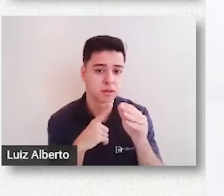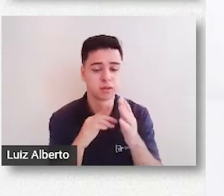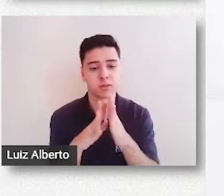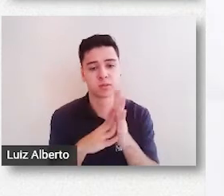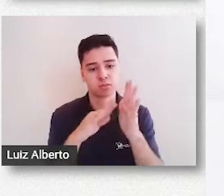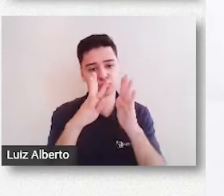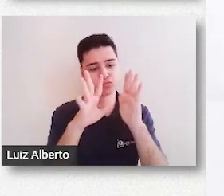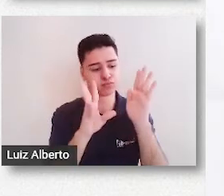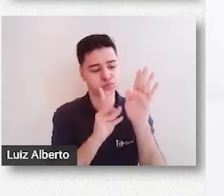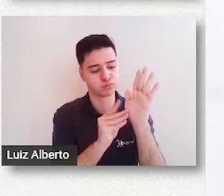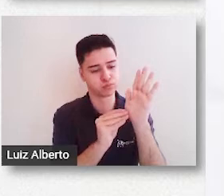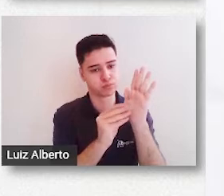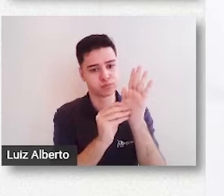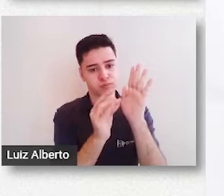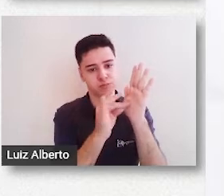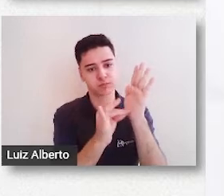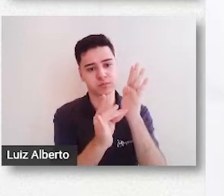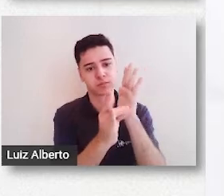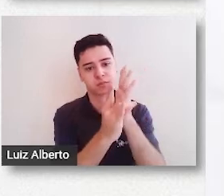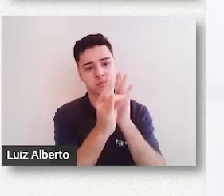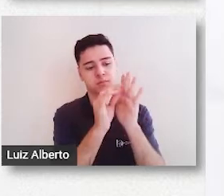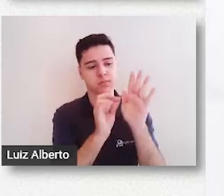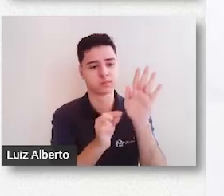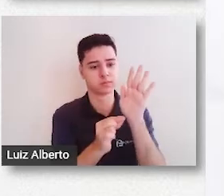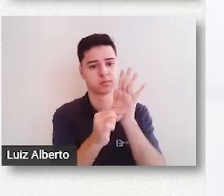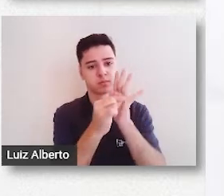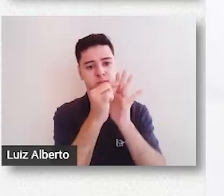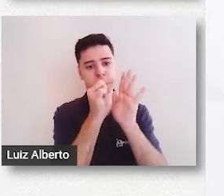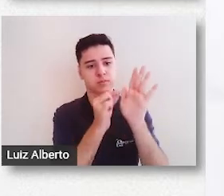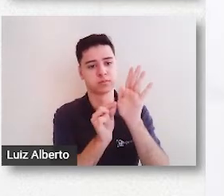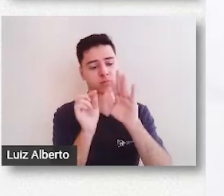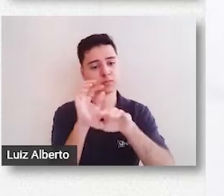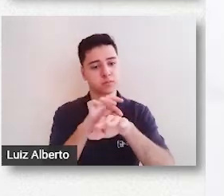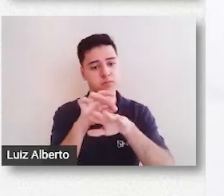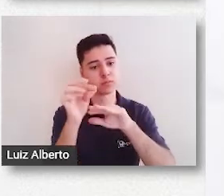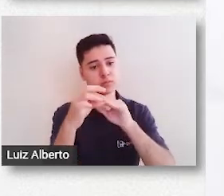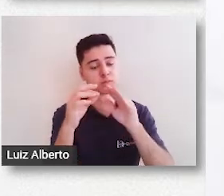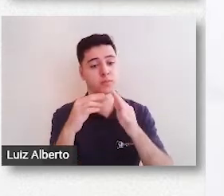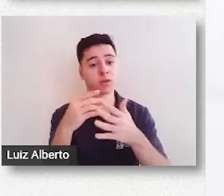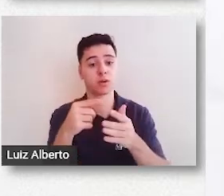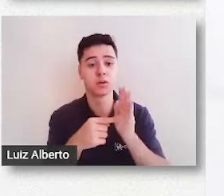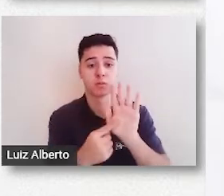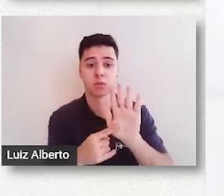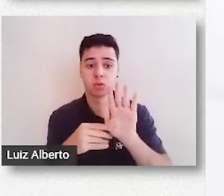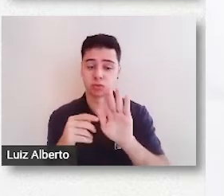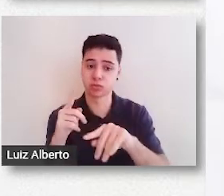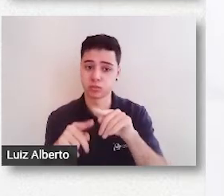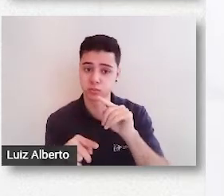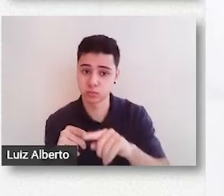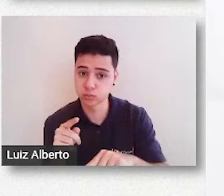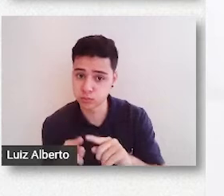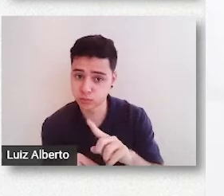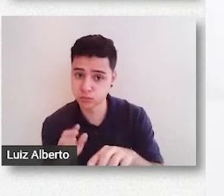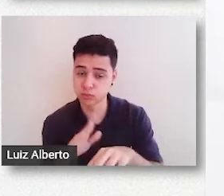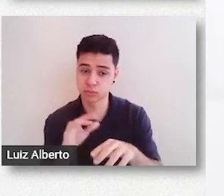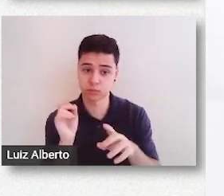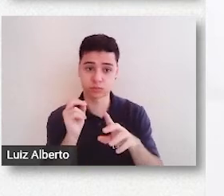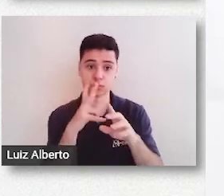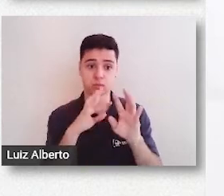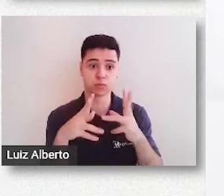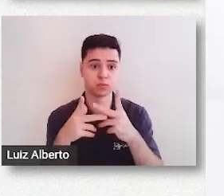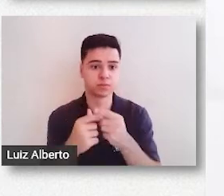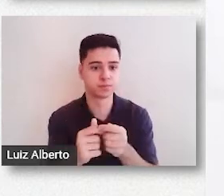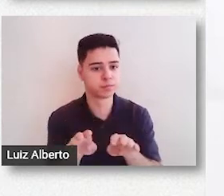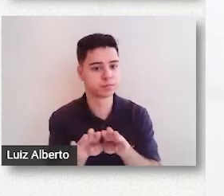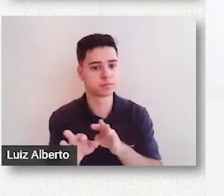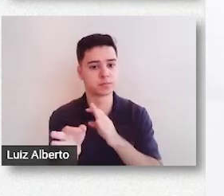policromia um pouco mais sofisticada, né? Provavelmente trata-se de uma peça erudita, né? Também pela movimentação